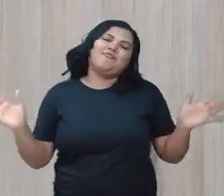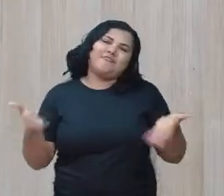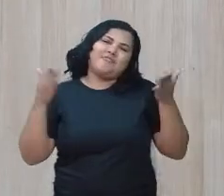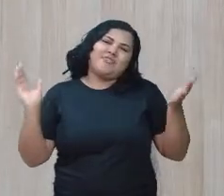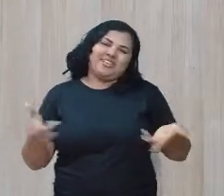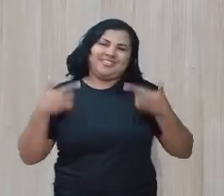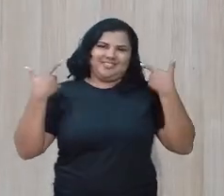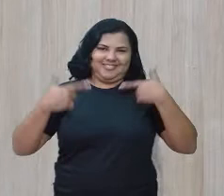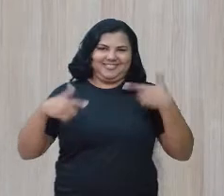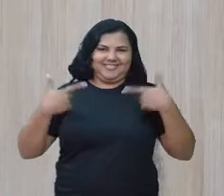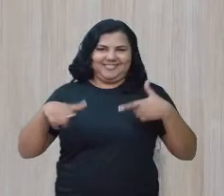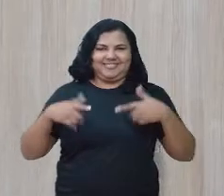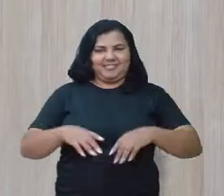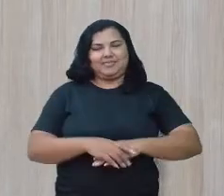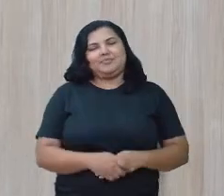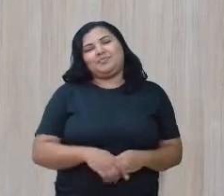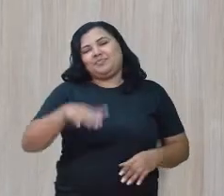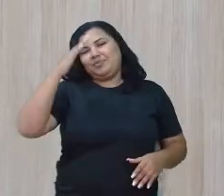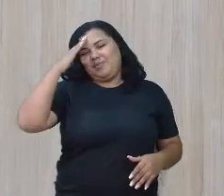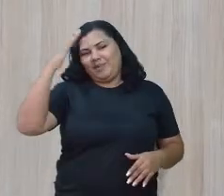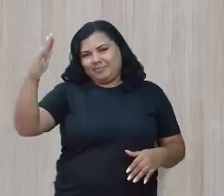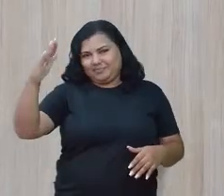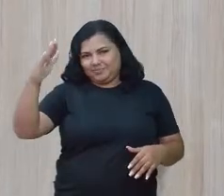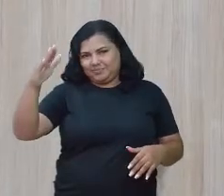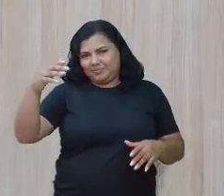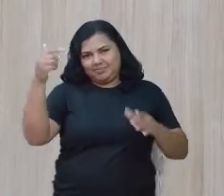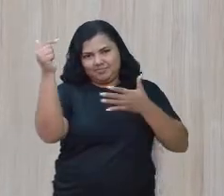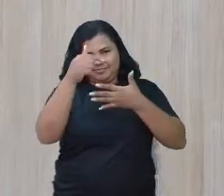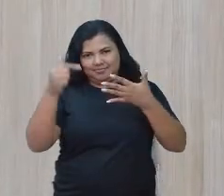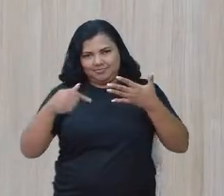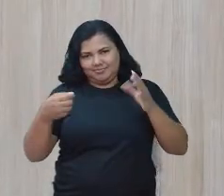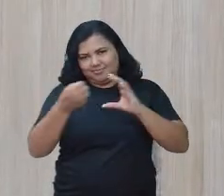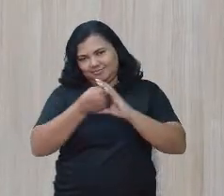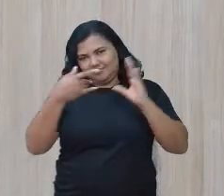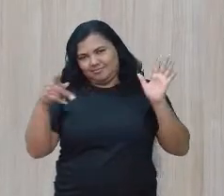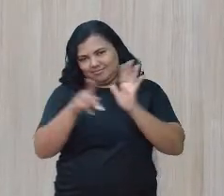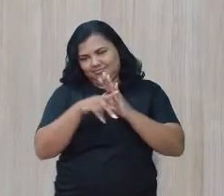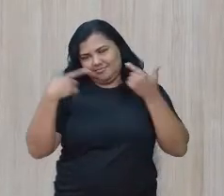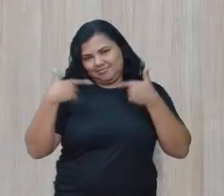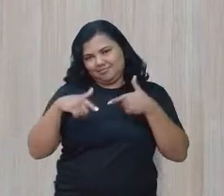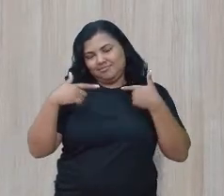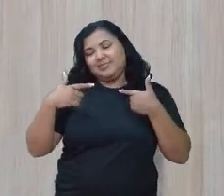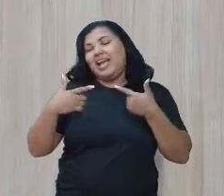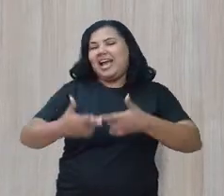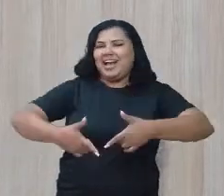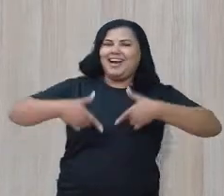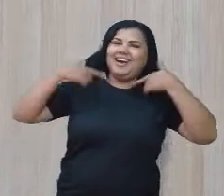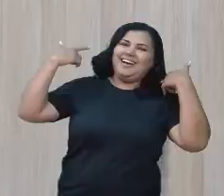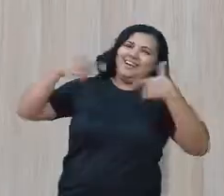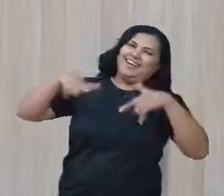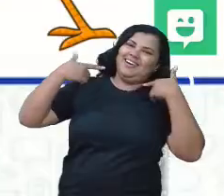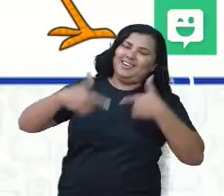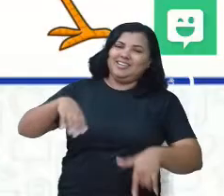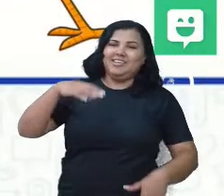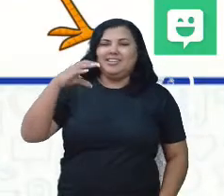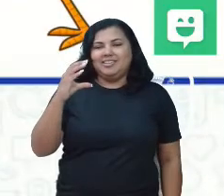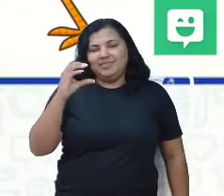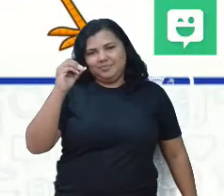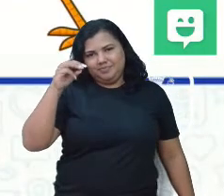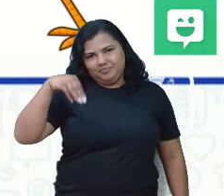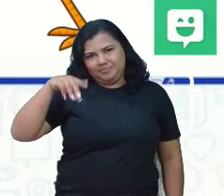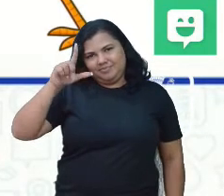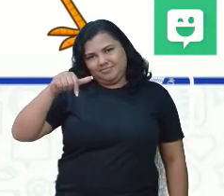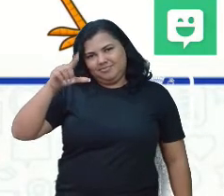ok? Então, o elemento principal da comédia é o riso. Para conseguir esse efeito na plateia, as situações precisam encontrar a empatia